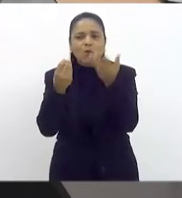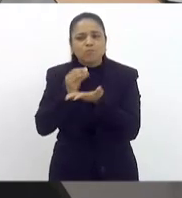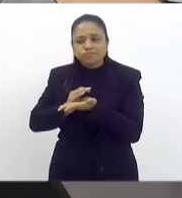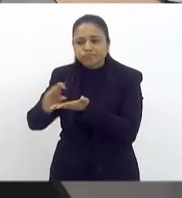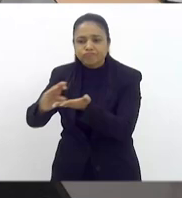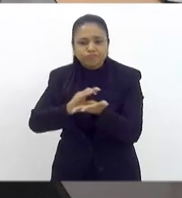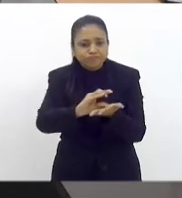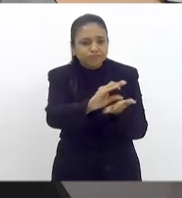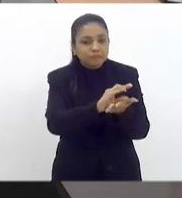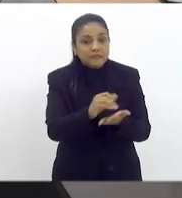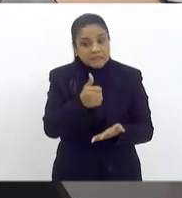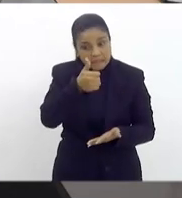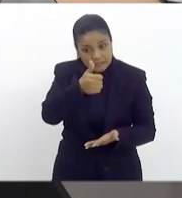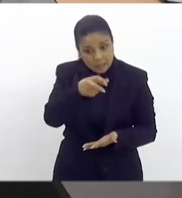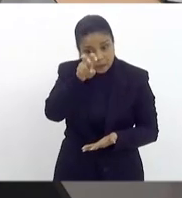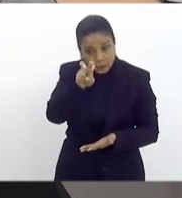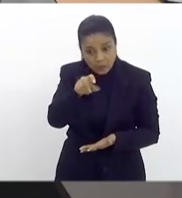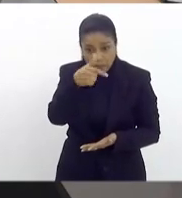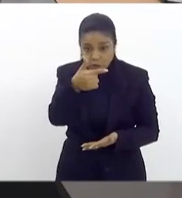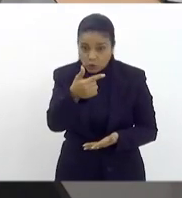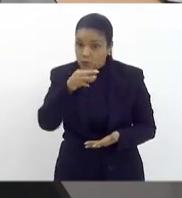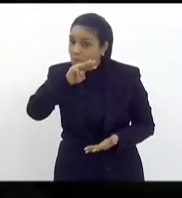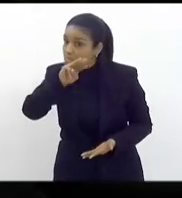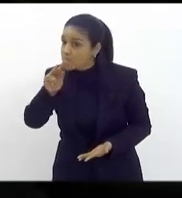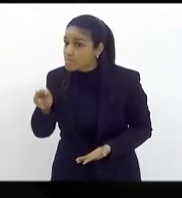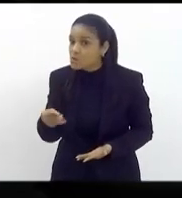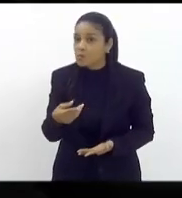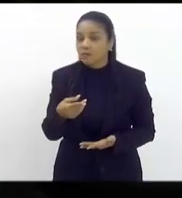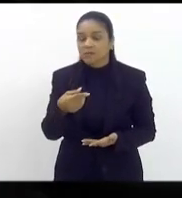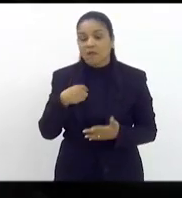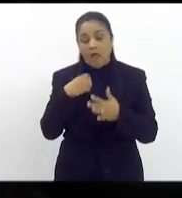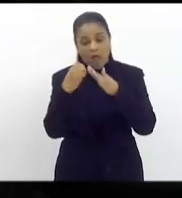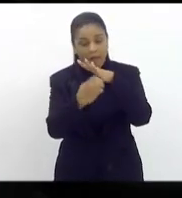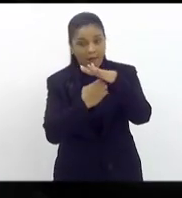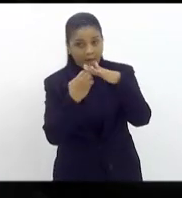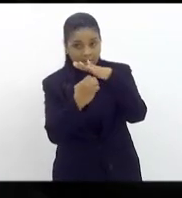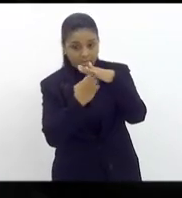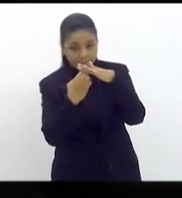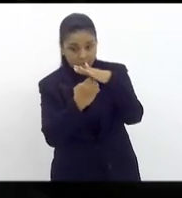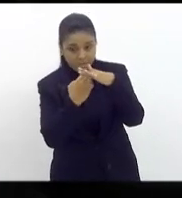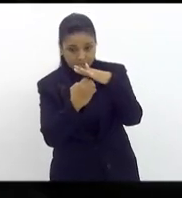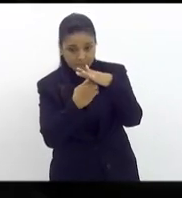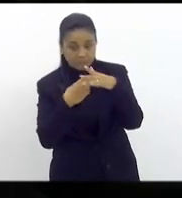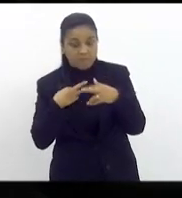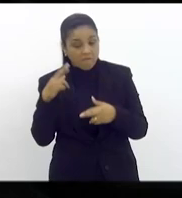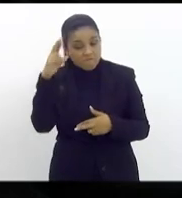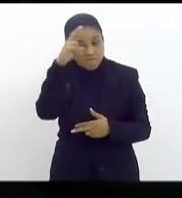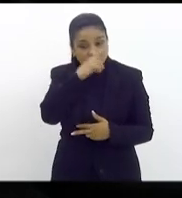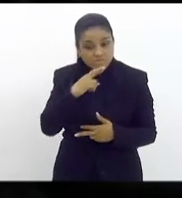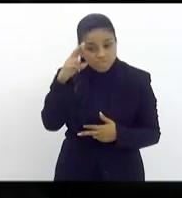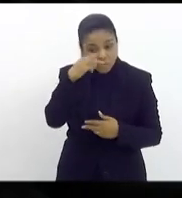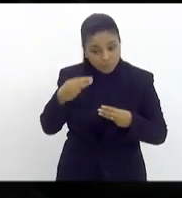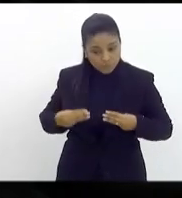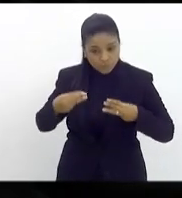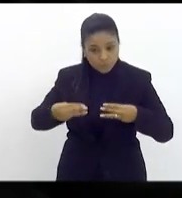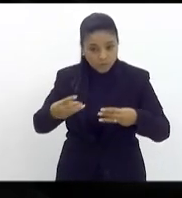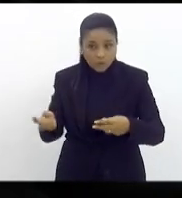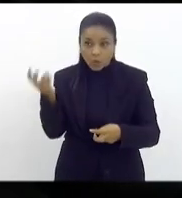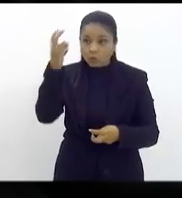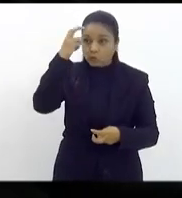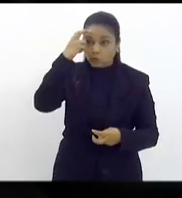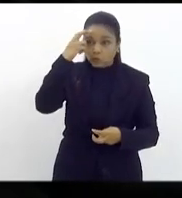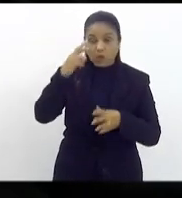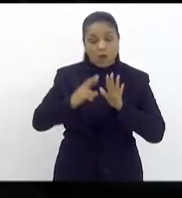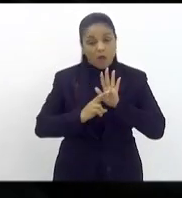são 152 milhões. Segundo meu conhecimento, a empresa é auditada, como lhe disse, e fiscalizada pelo Ministério da Cultura. Está aqui